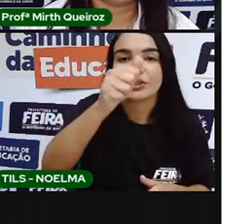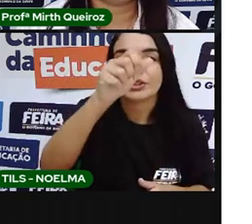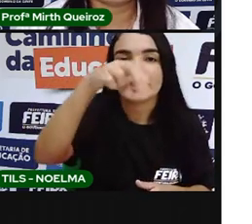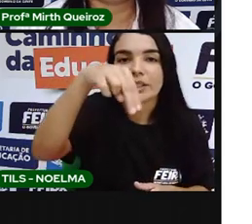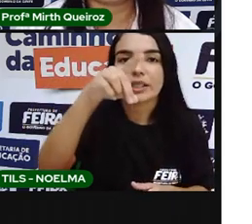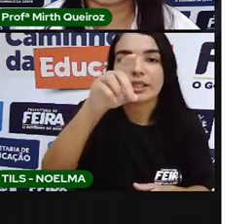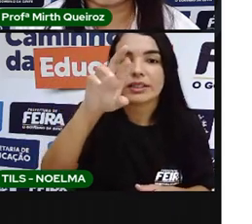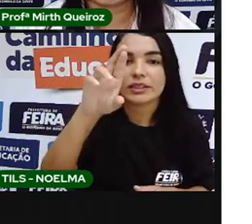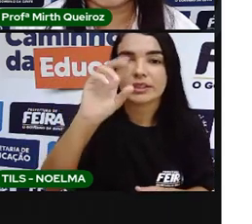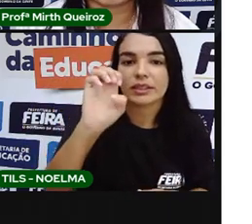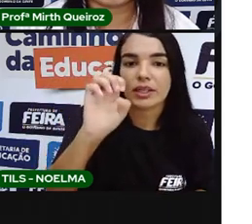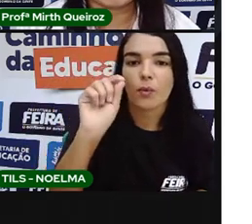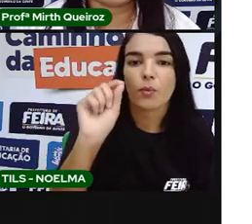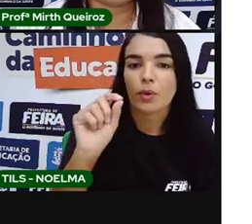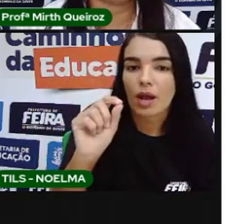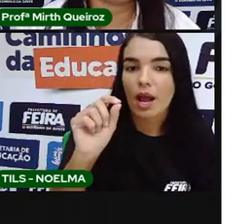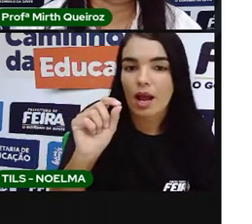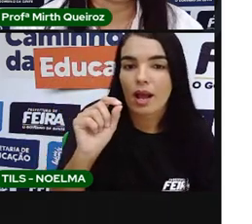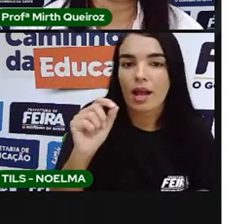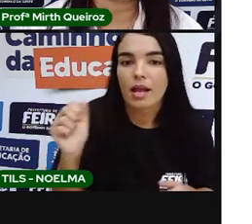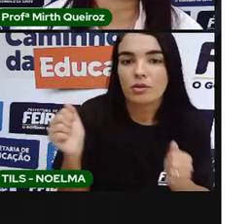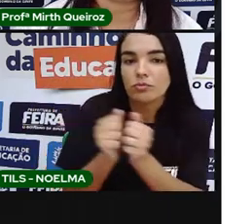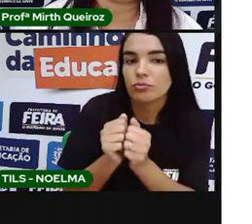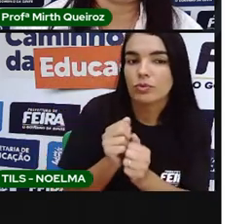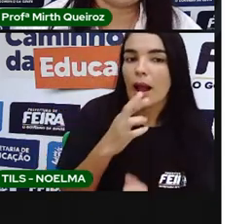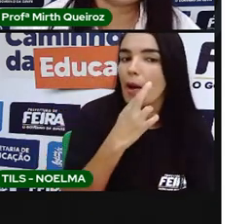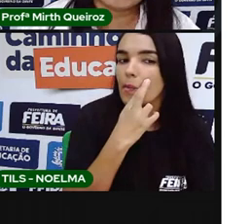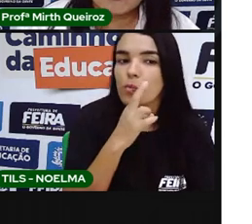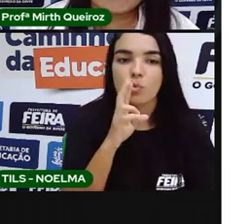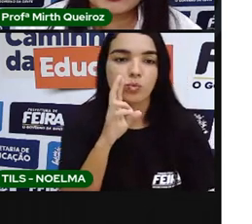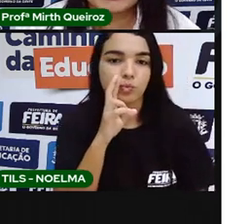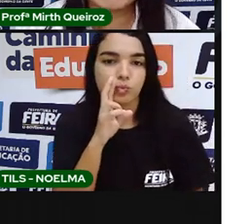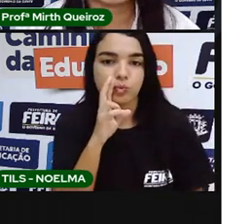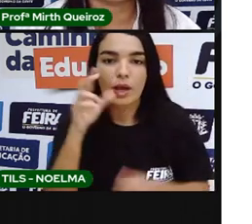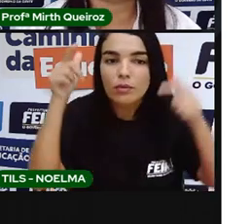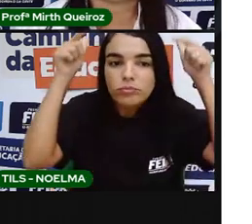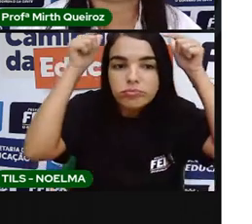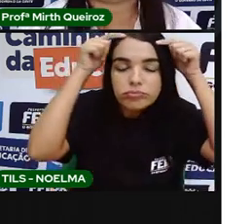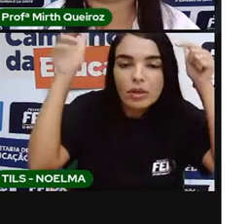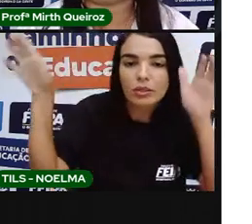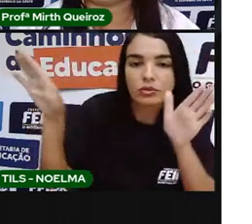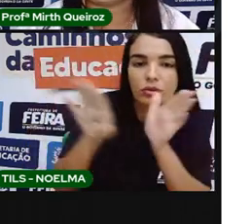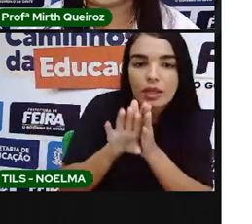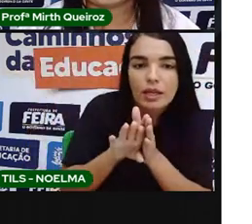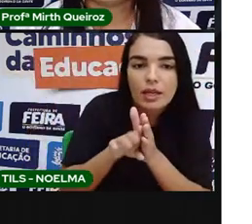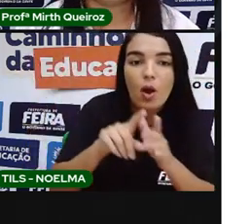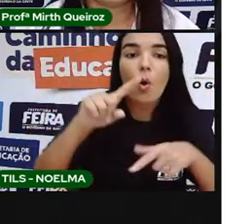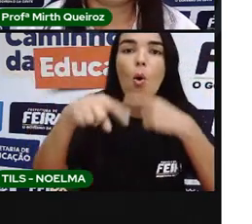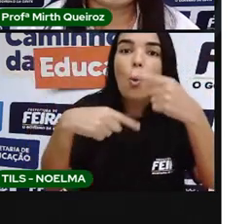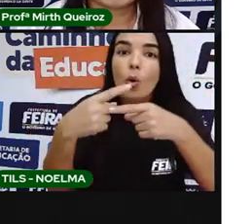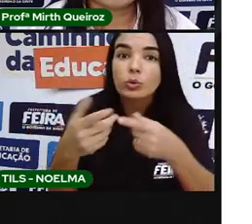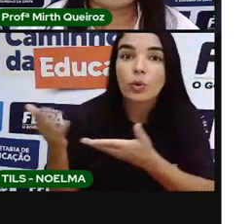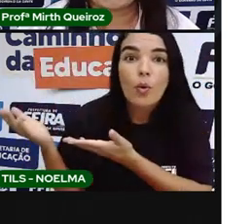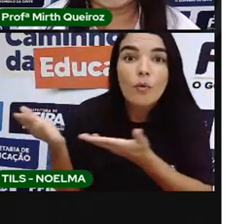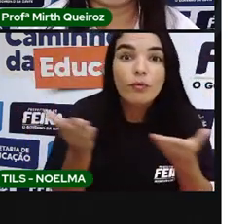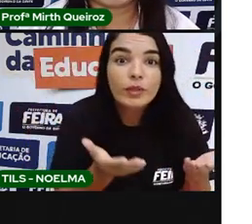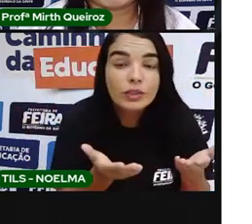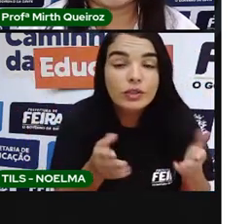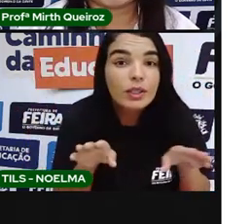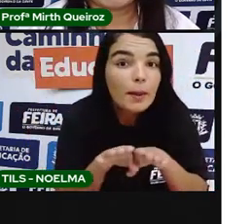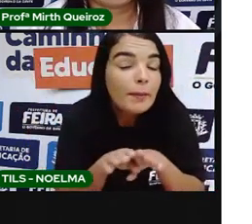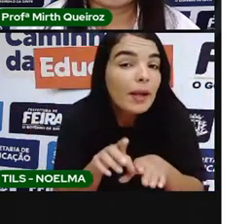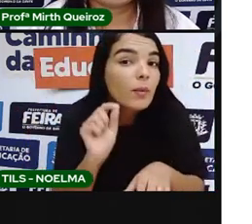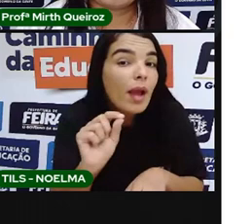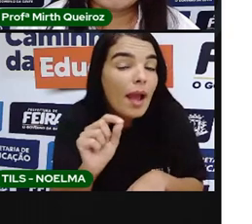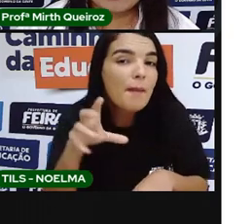trabalhar em seu país mas ele fica com de repente ele recebe outro convite eles convite veio da onde o governo